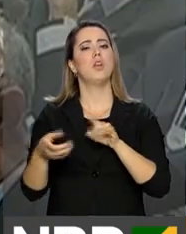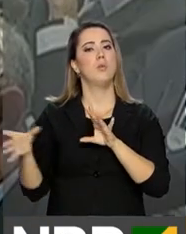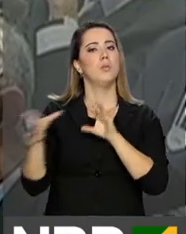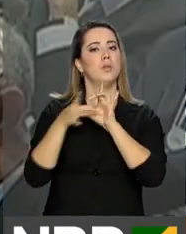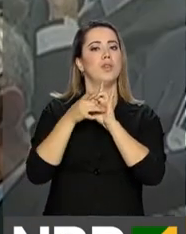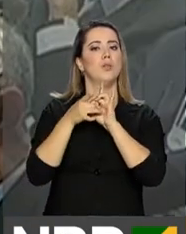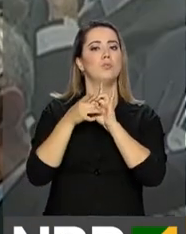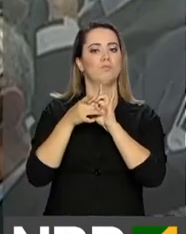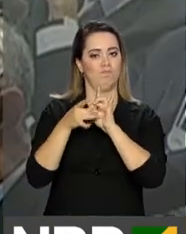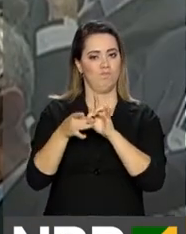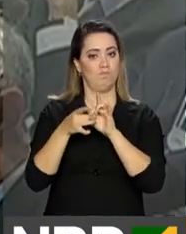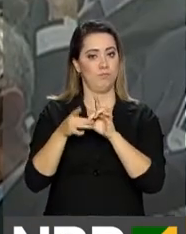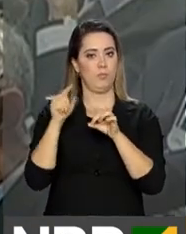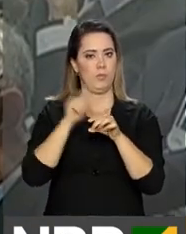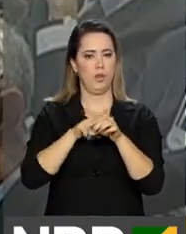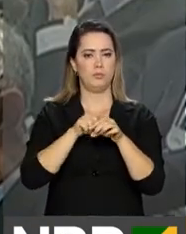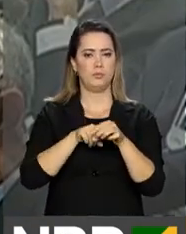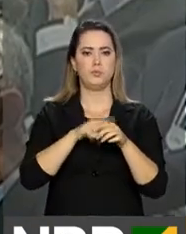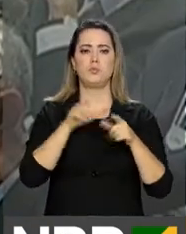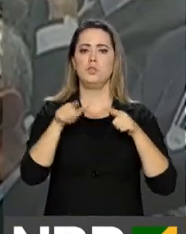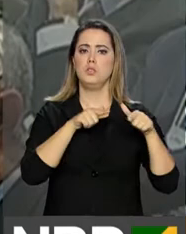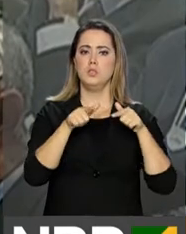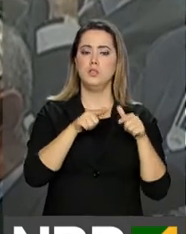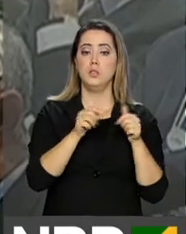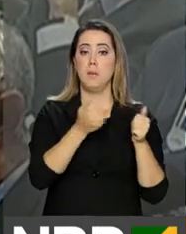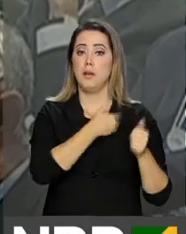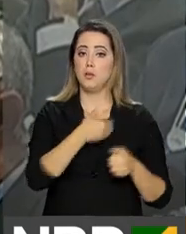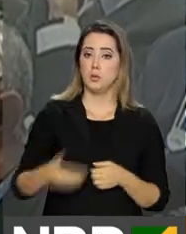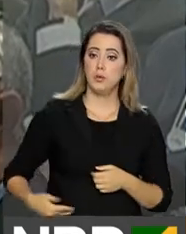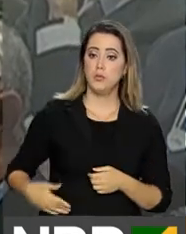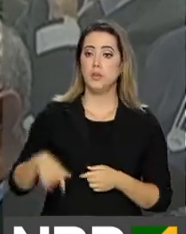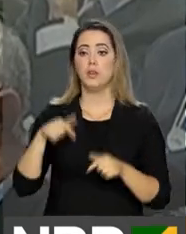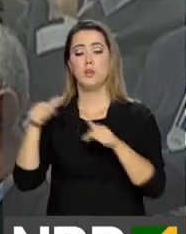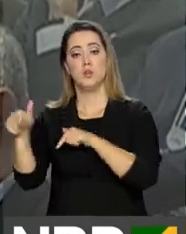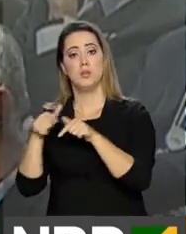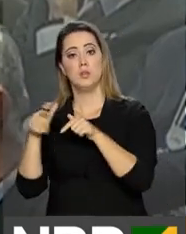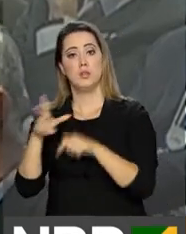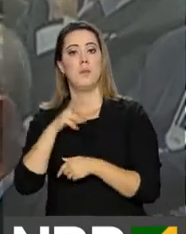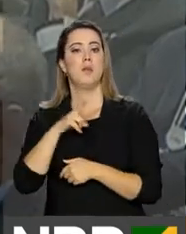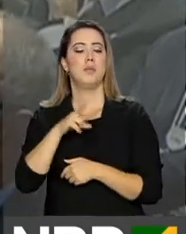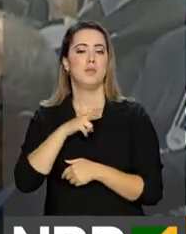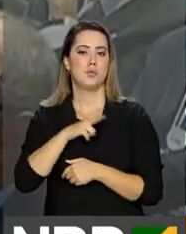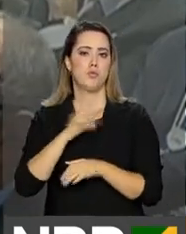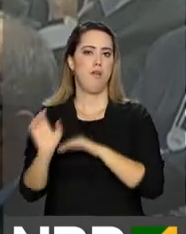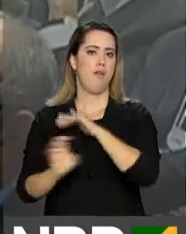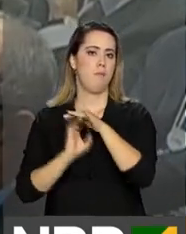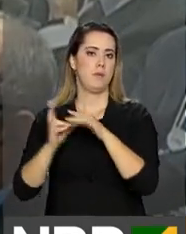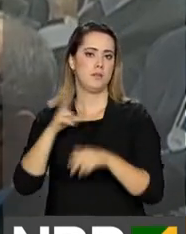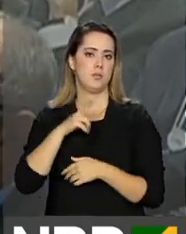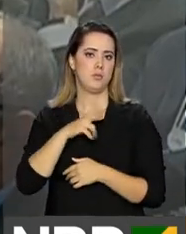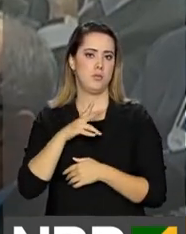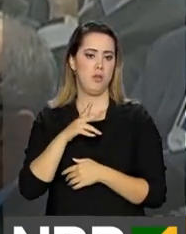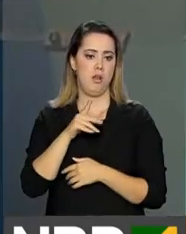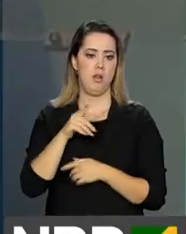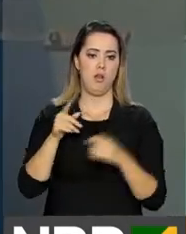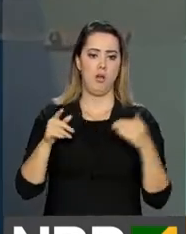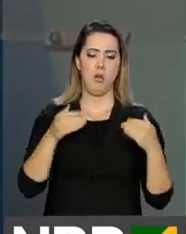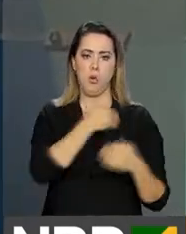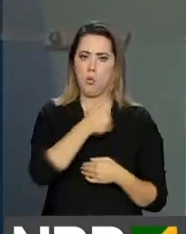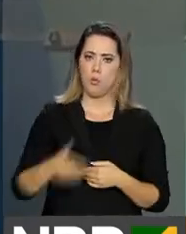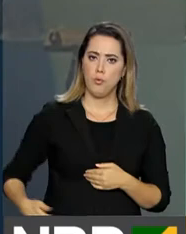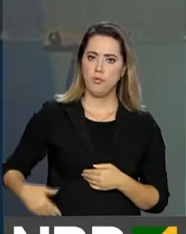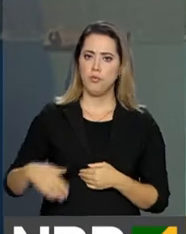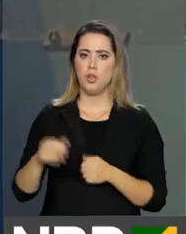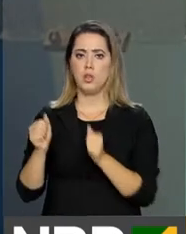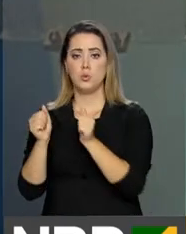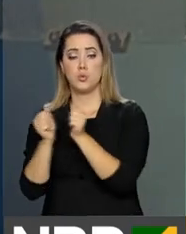interação entre a ação do poder público e a ação da iniciativa privada. Isto é interessante, eu devo dizer